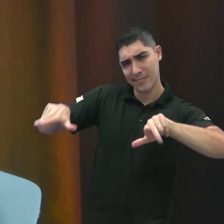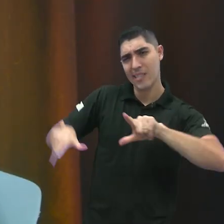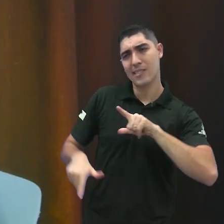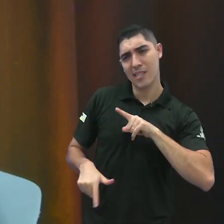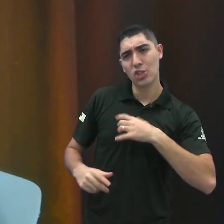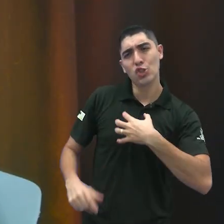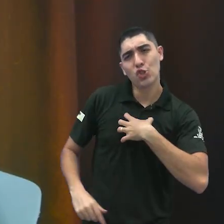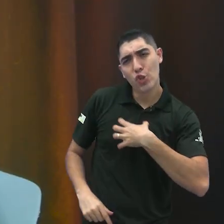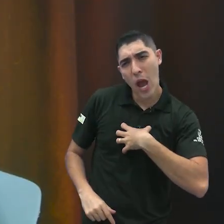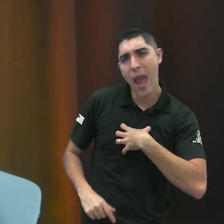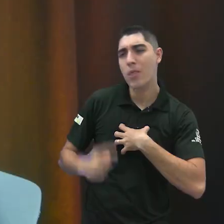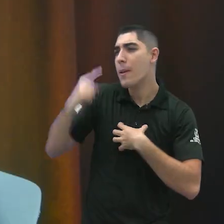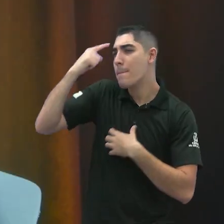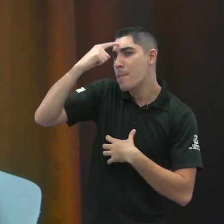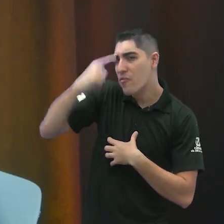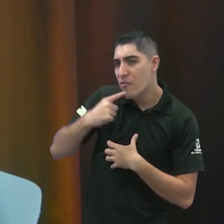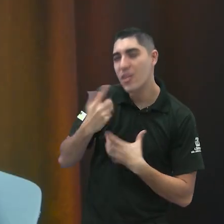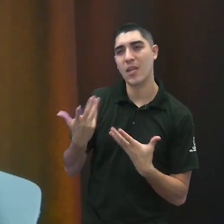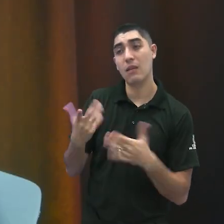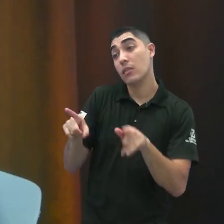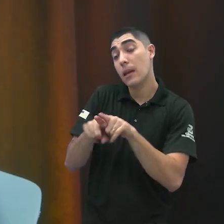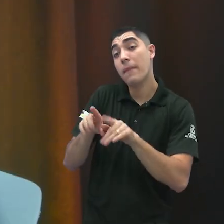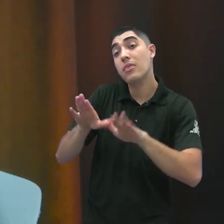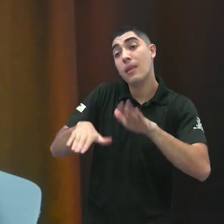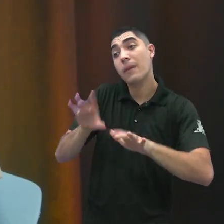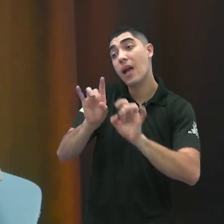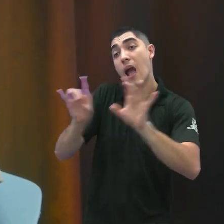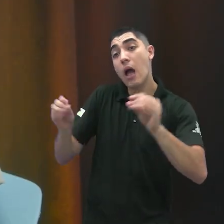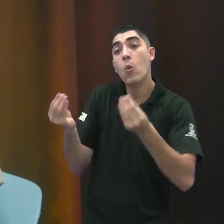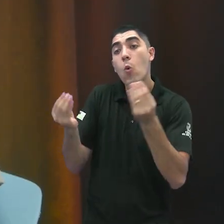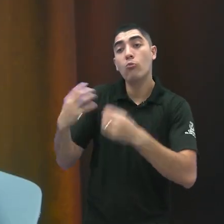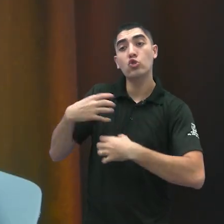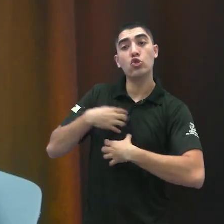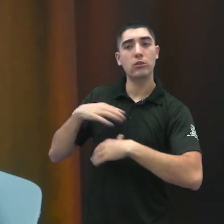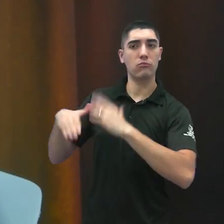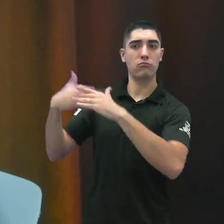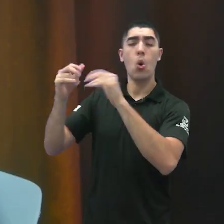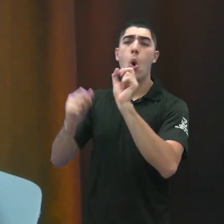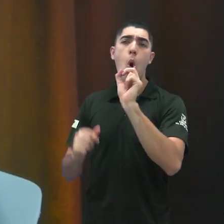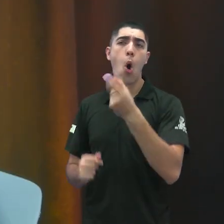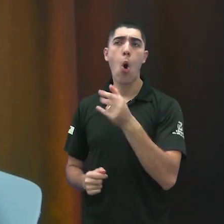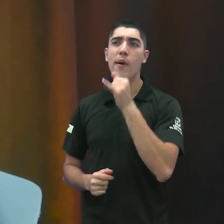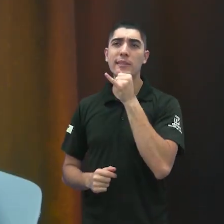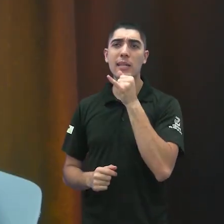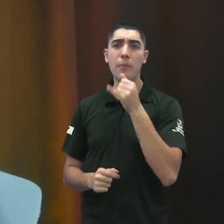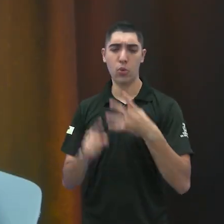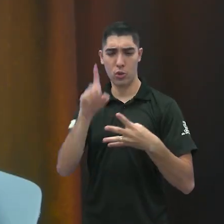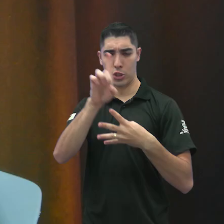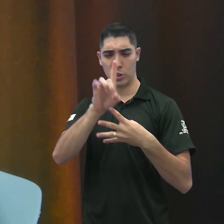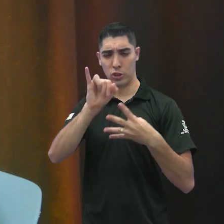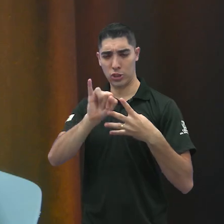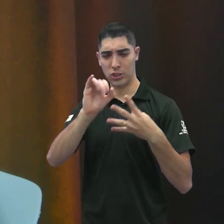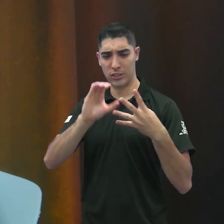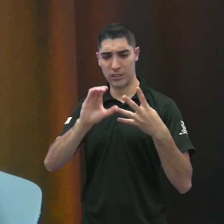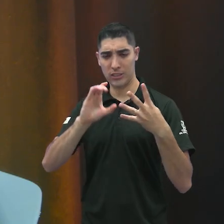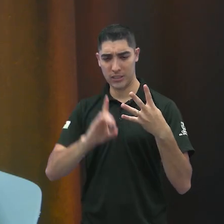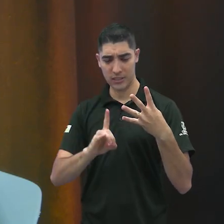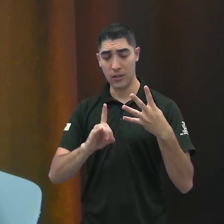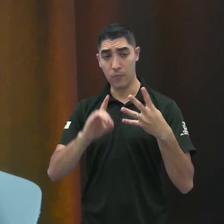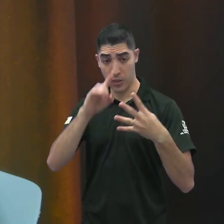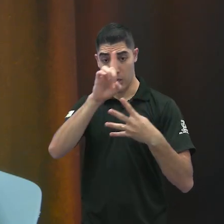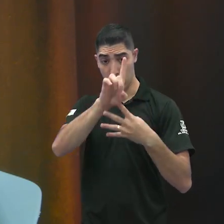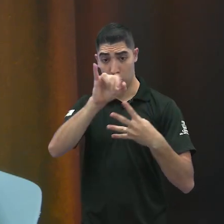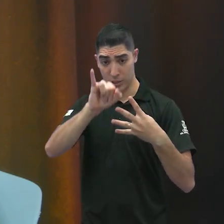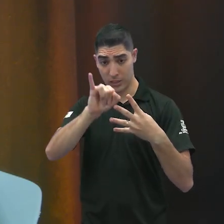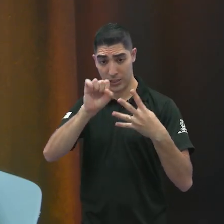variando essa questão da personalidade, conforme a sua evolução, vamos dizer assim, ou esses perfis são engessados? Se eu sou